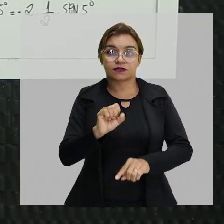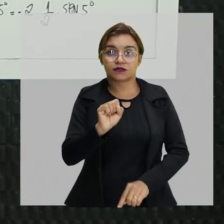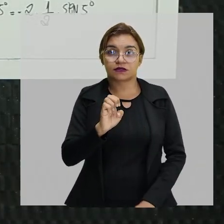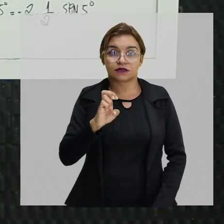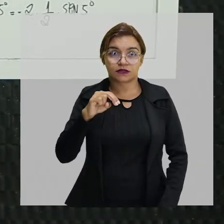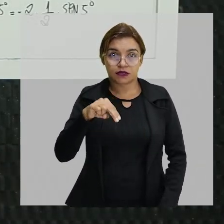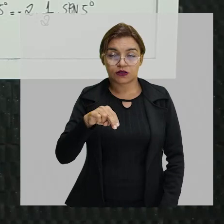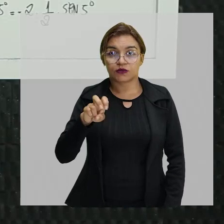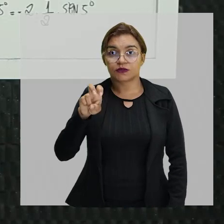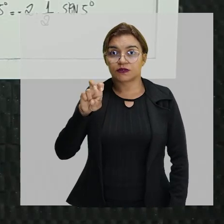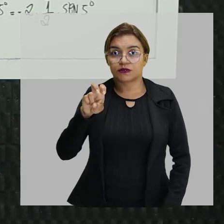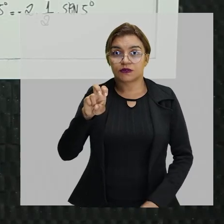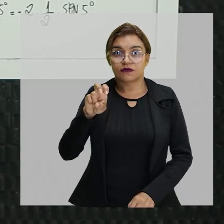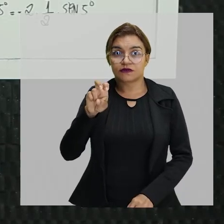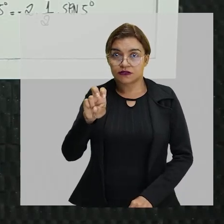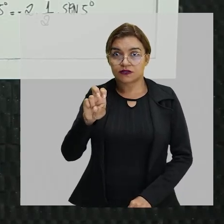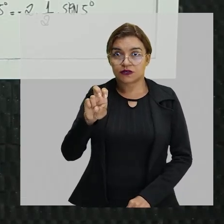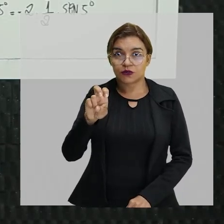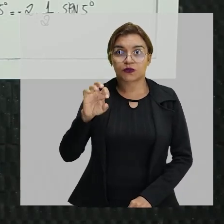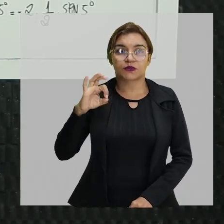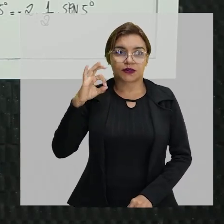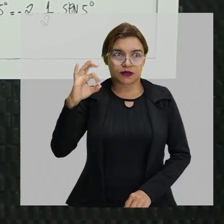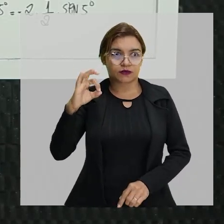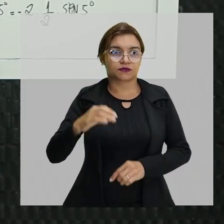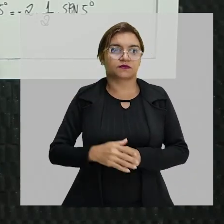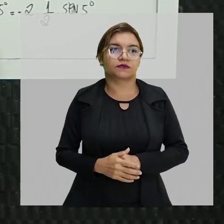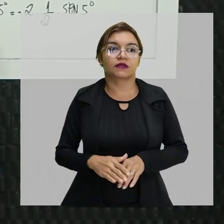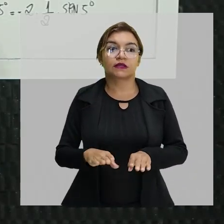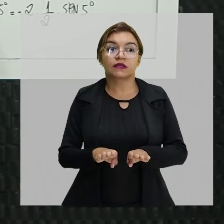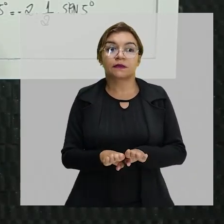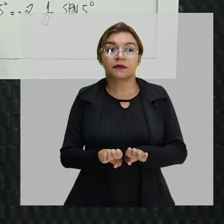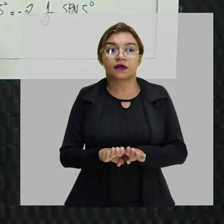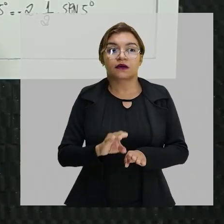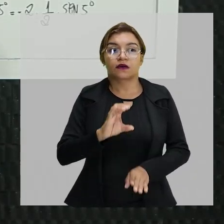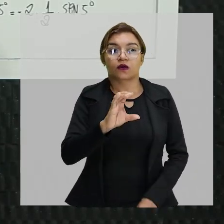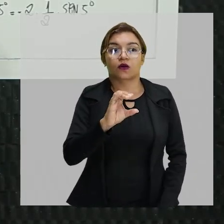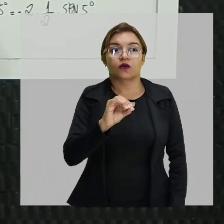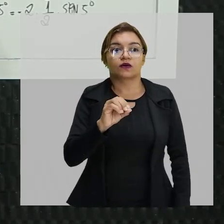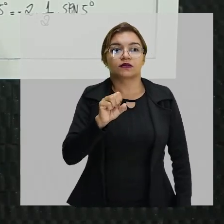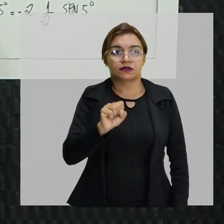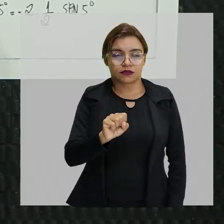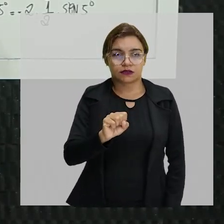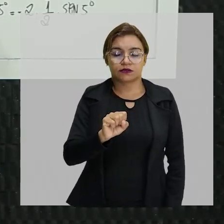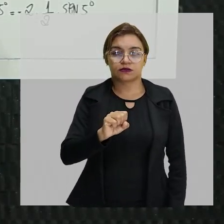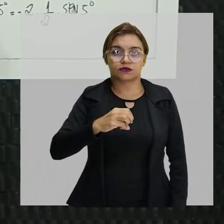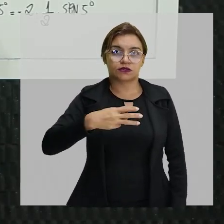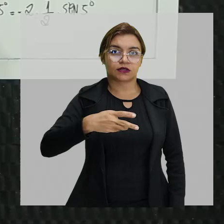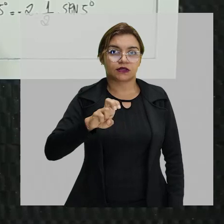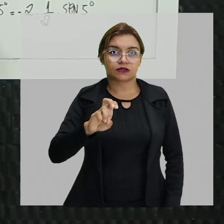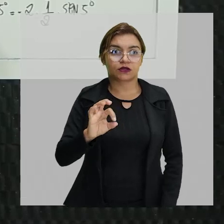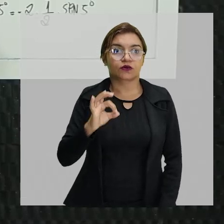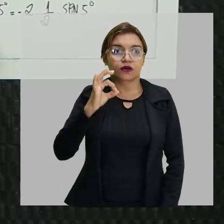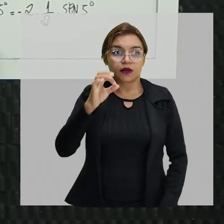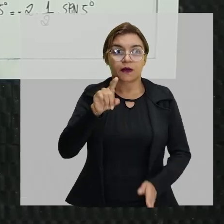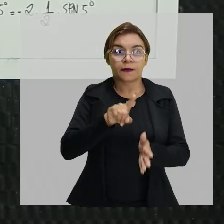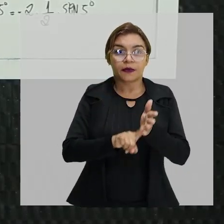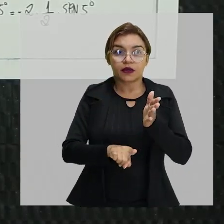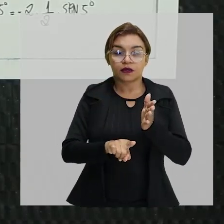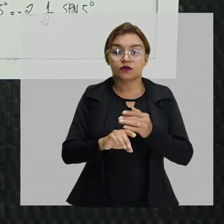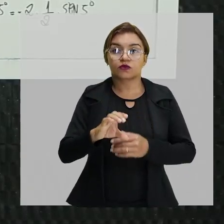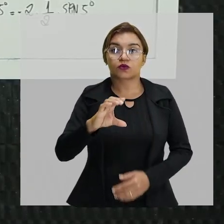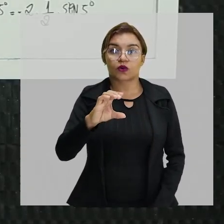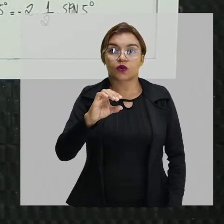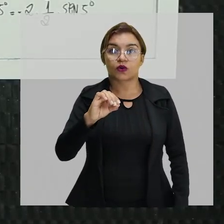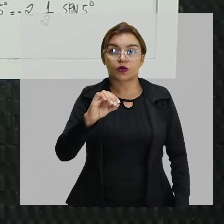cosseno de 35 graus menos o cosseno de 5 graus. Aqui, turma,